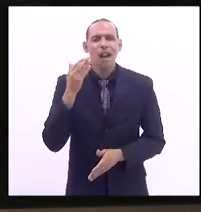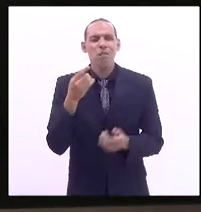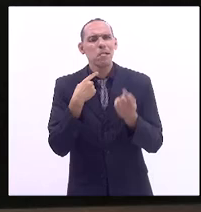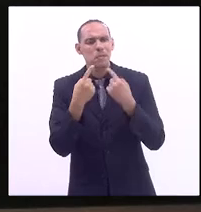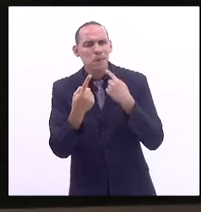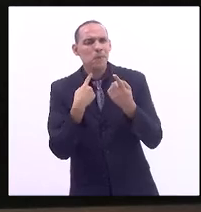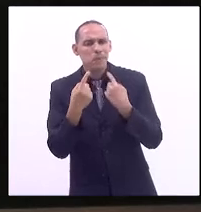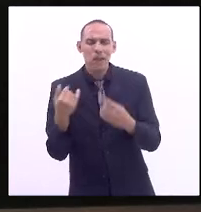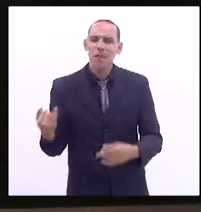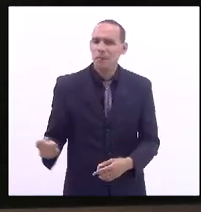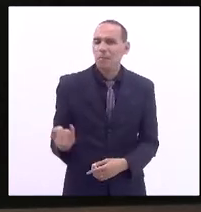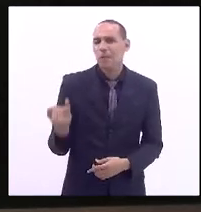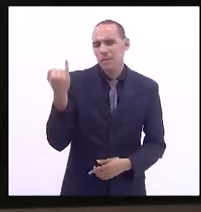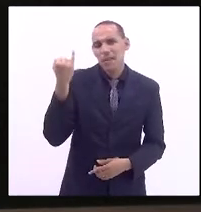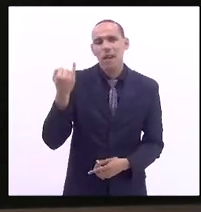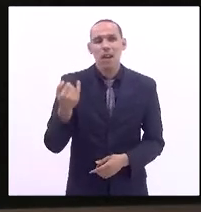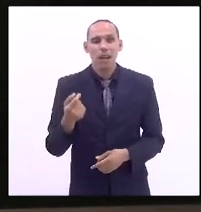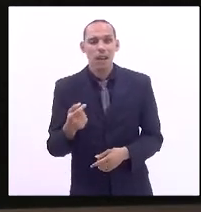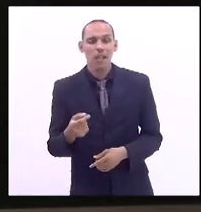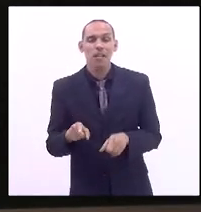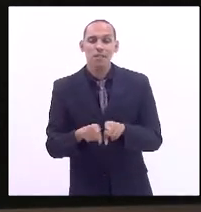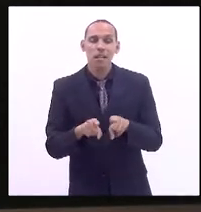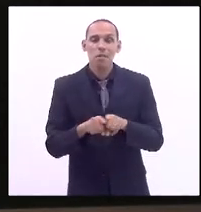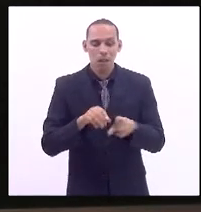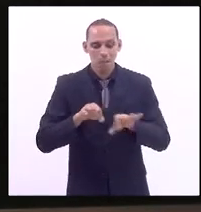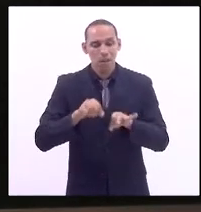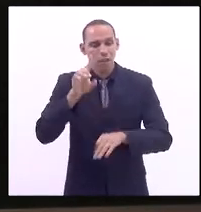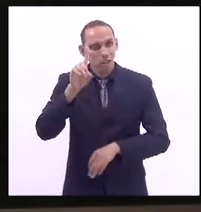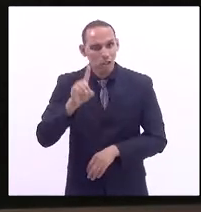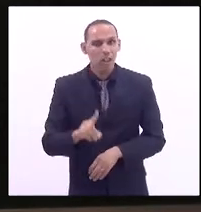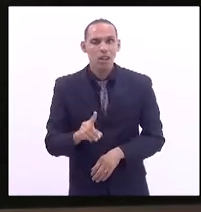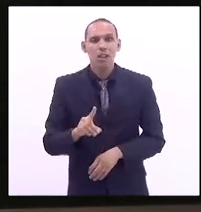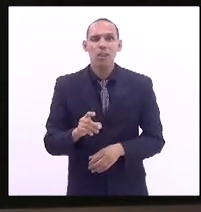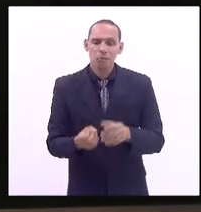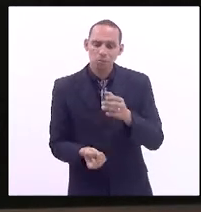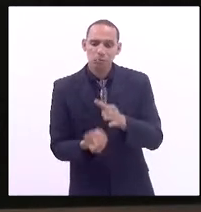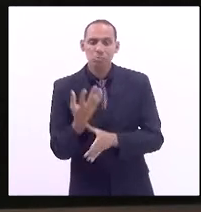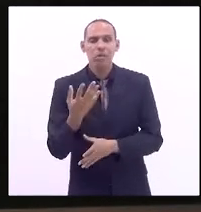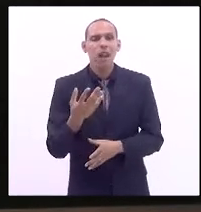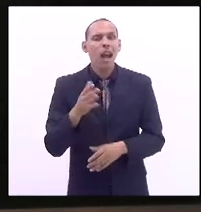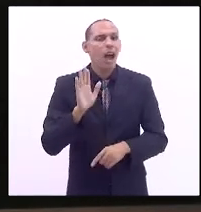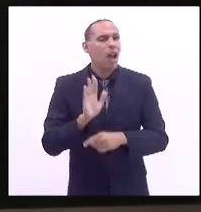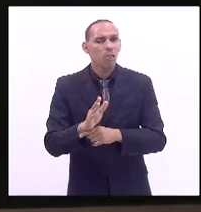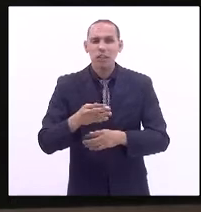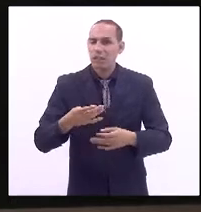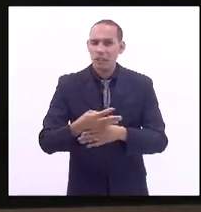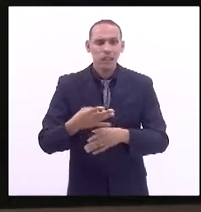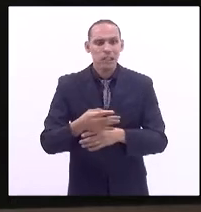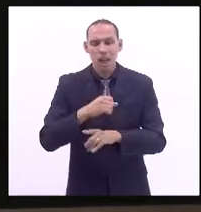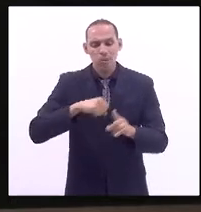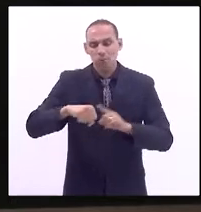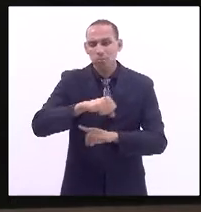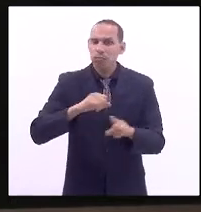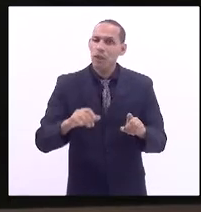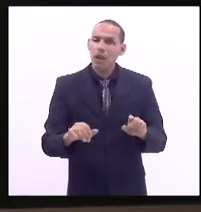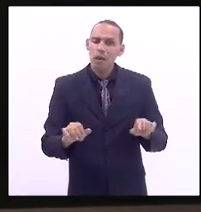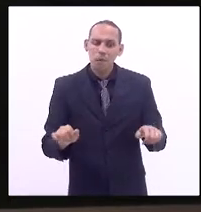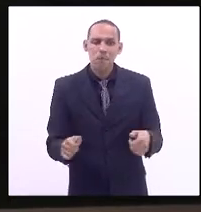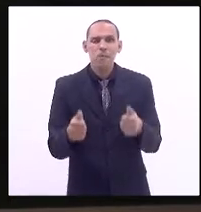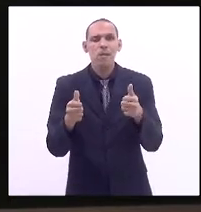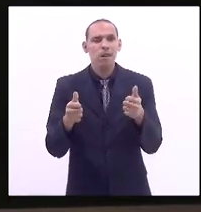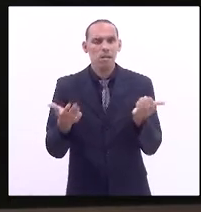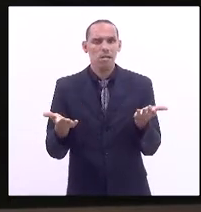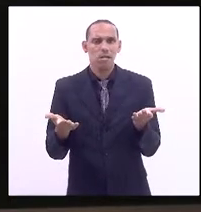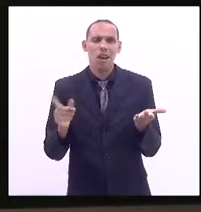discussão e sabe a importância da construção do plano diretor para a vida da cidade para a sociabilidade e o quanto isso